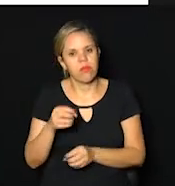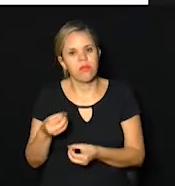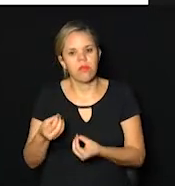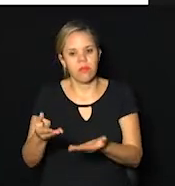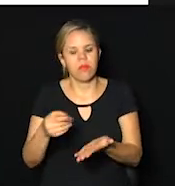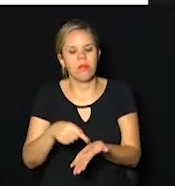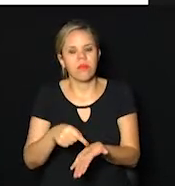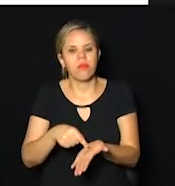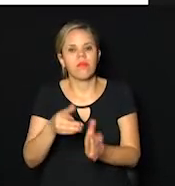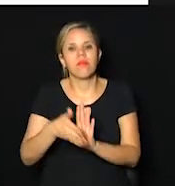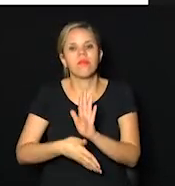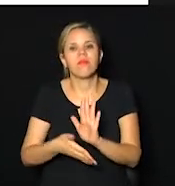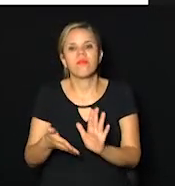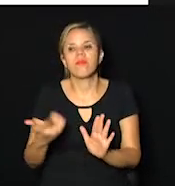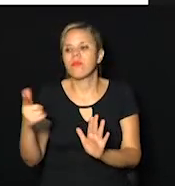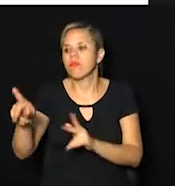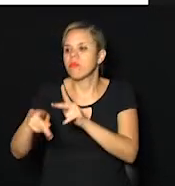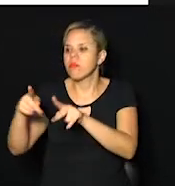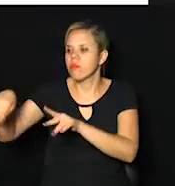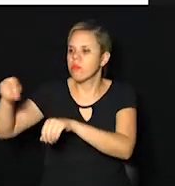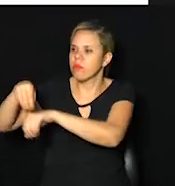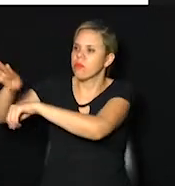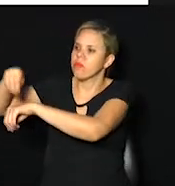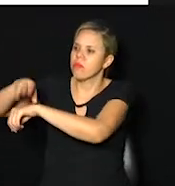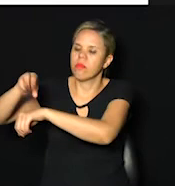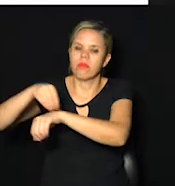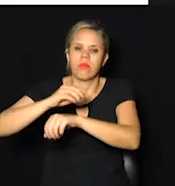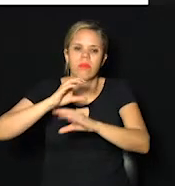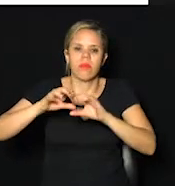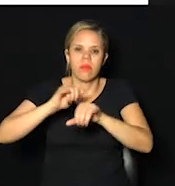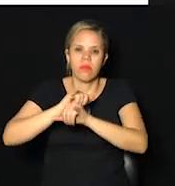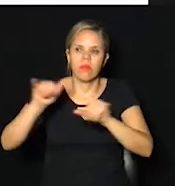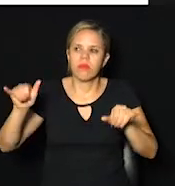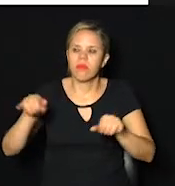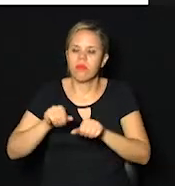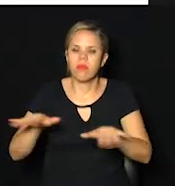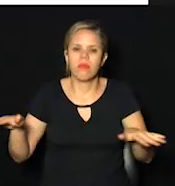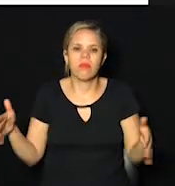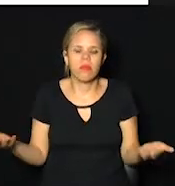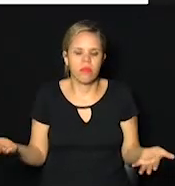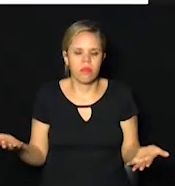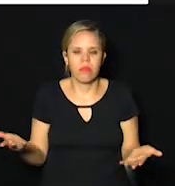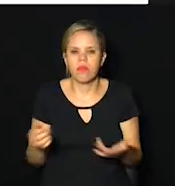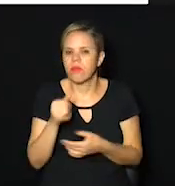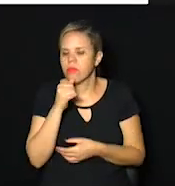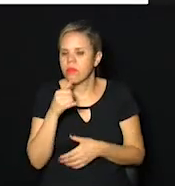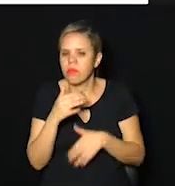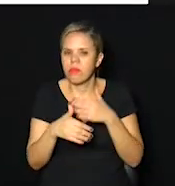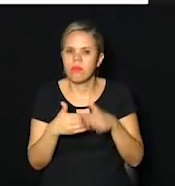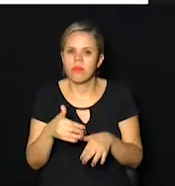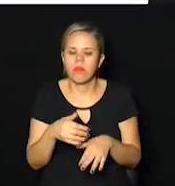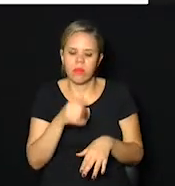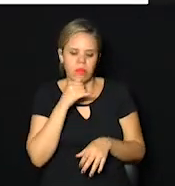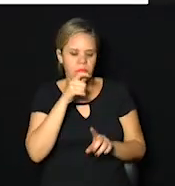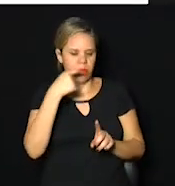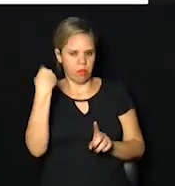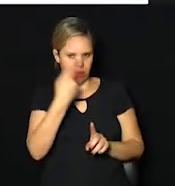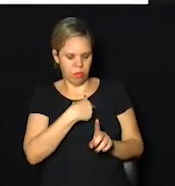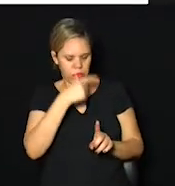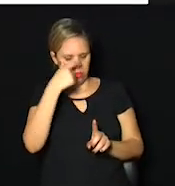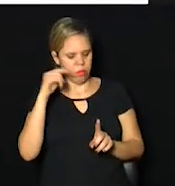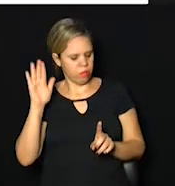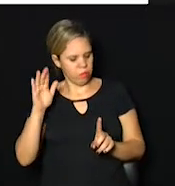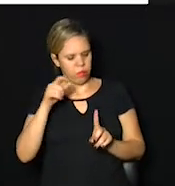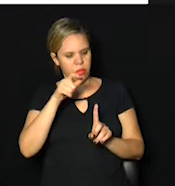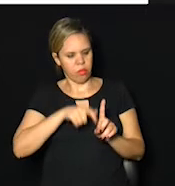que elas possam convencer outros. Política é um processo que parece pirâmide, né? A gente convence alguém e este alguém convence o